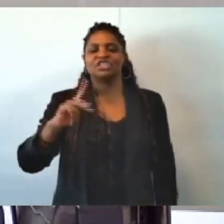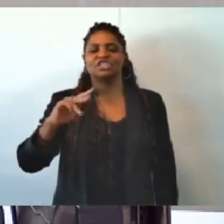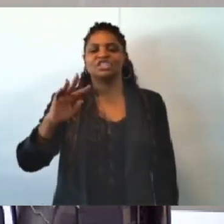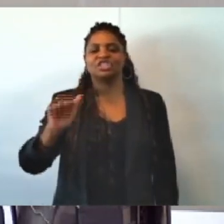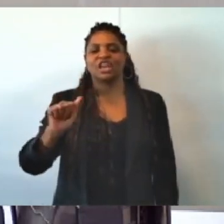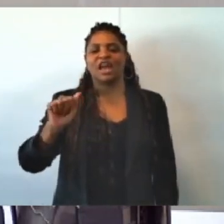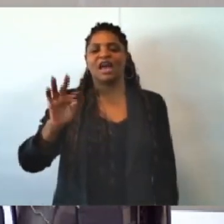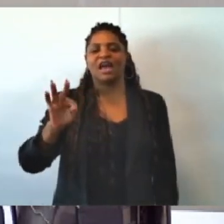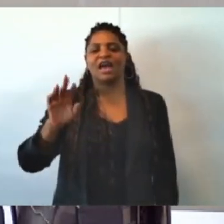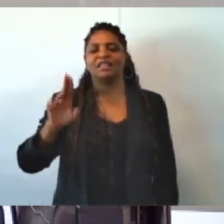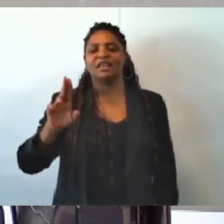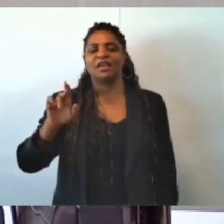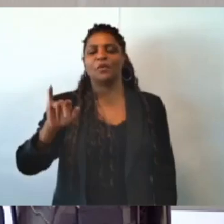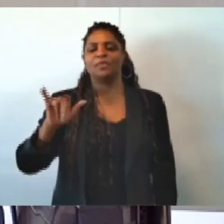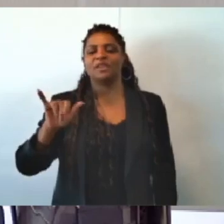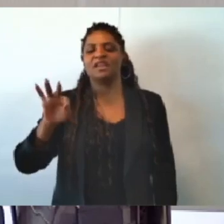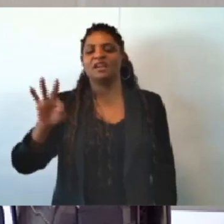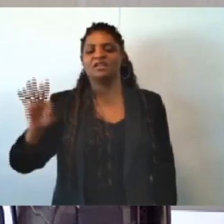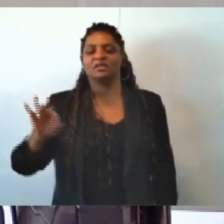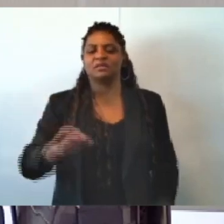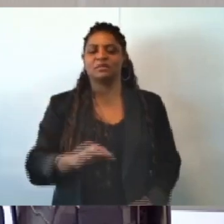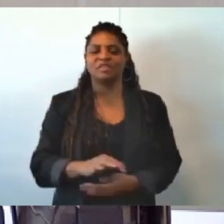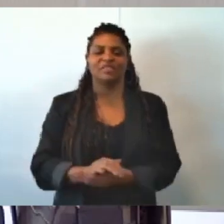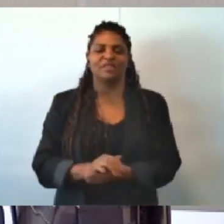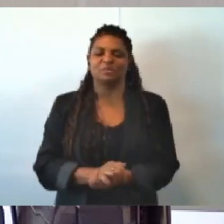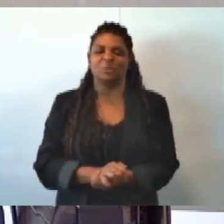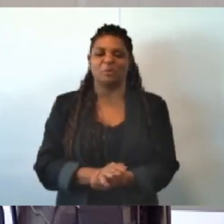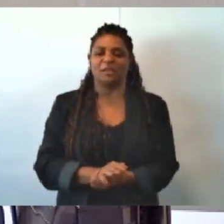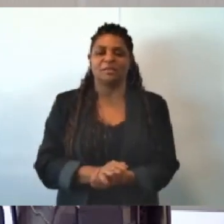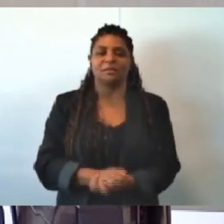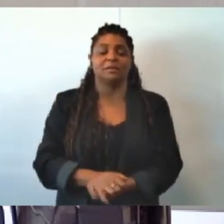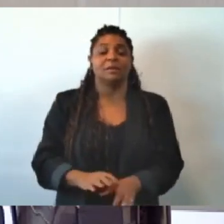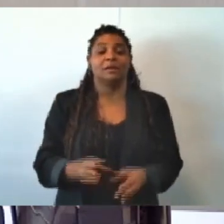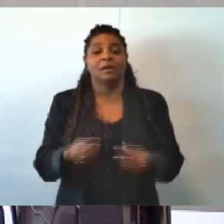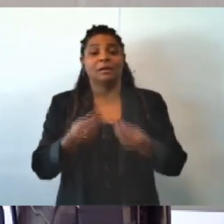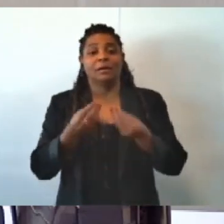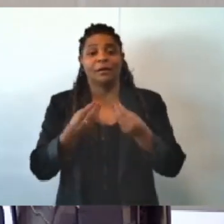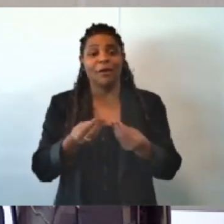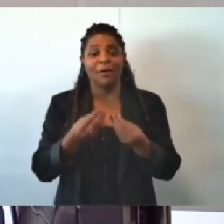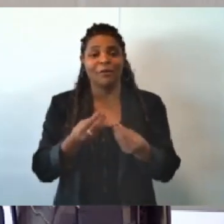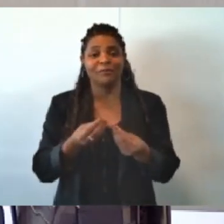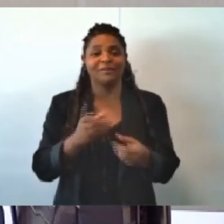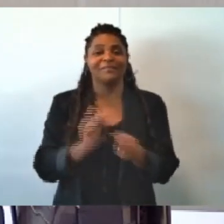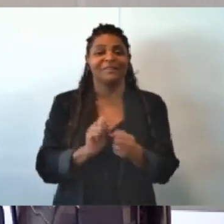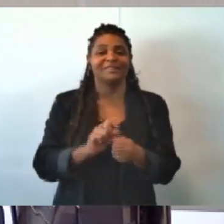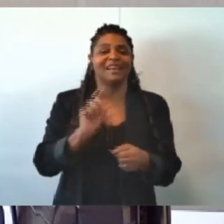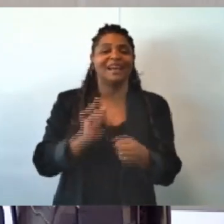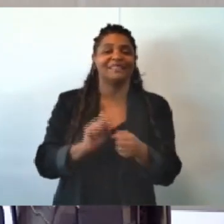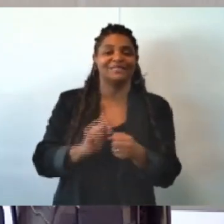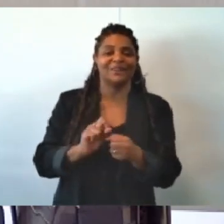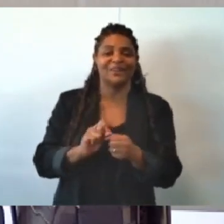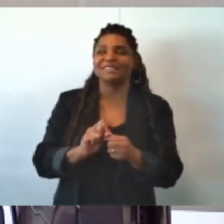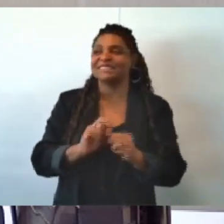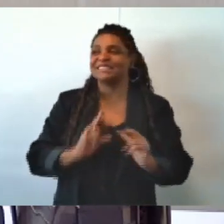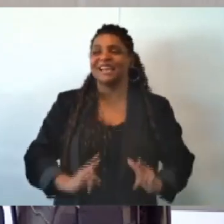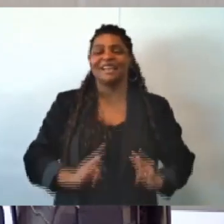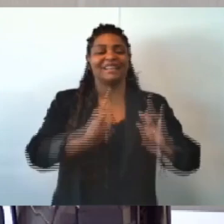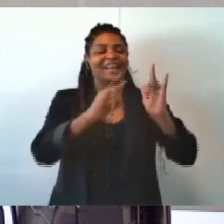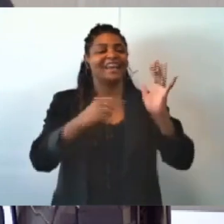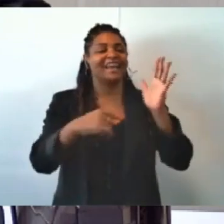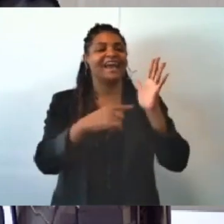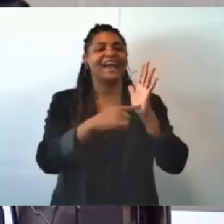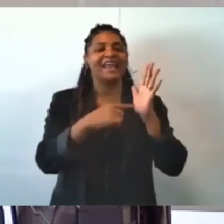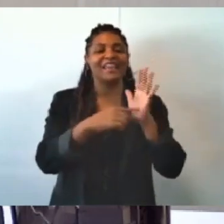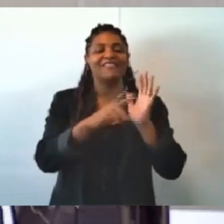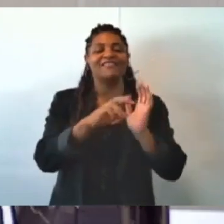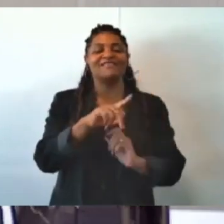problema? Vão liberar fazer adaptações nos imóveis tombados para criarem vagas para clientes?